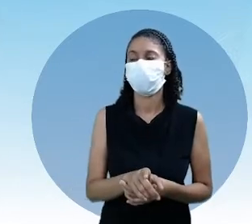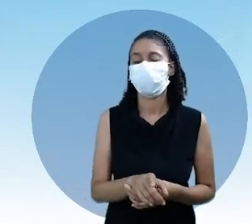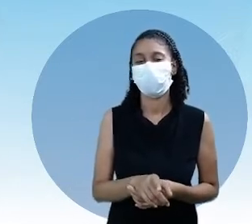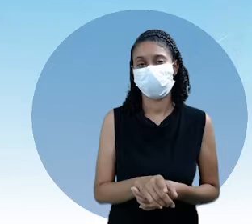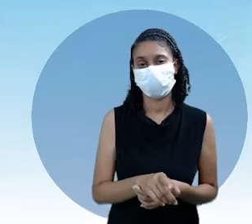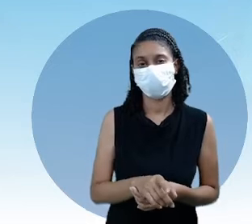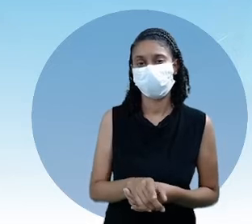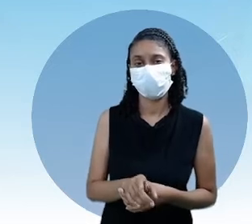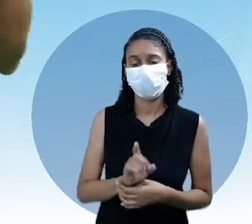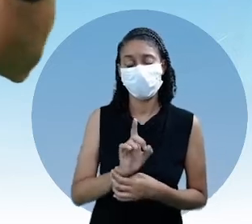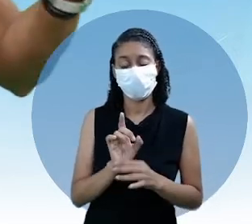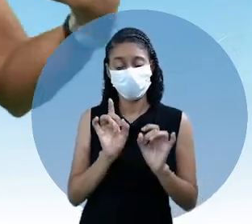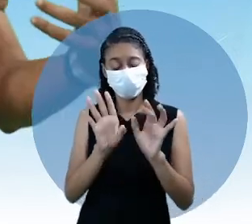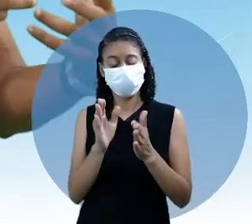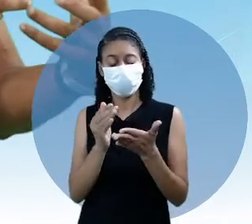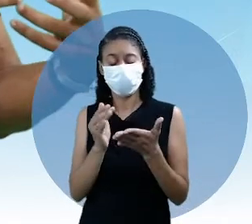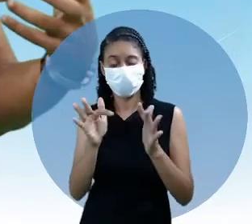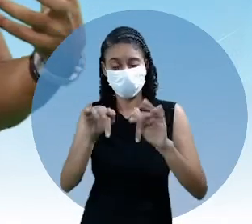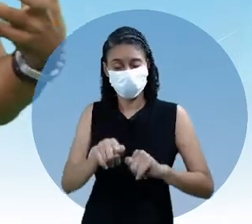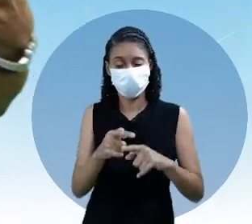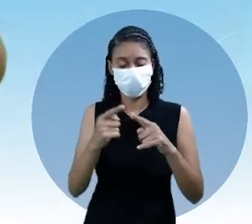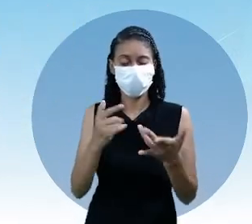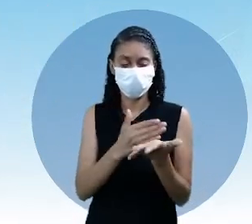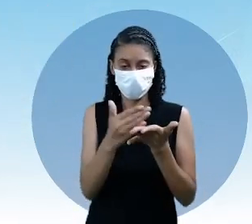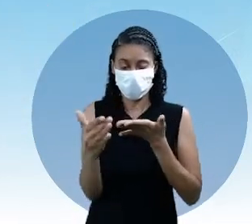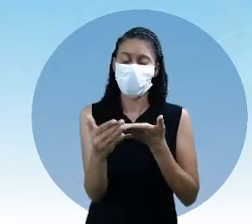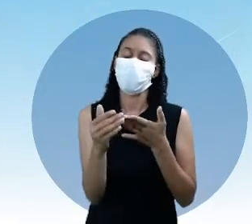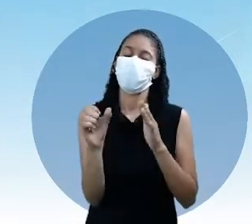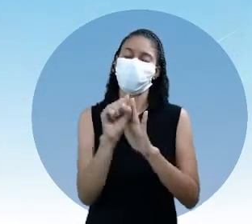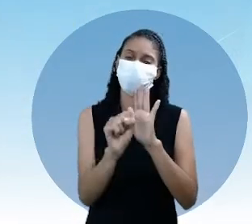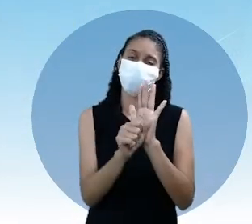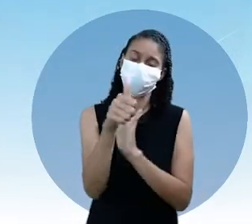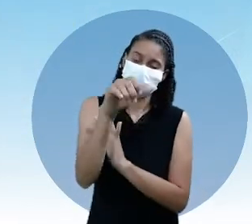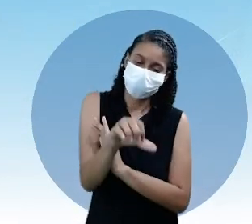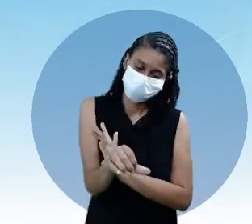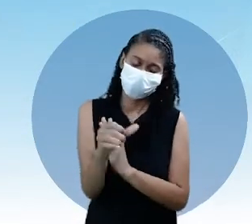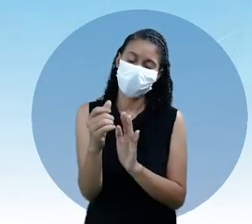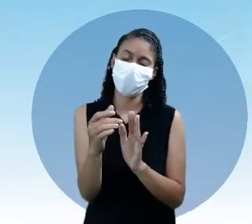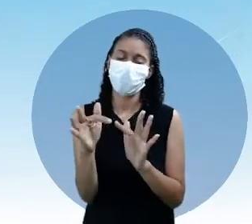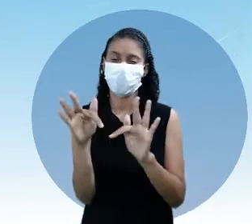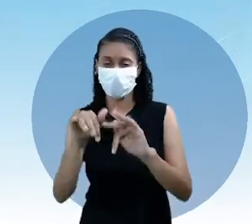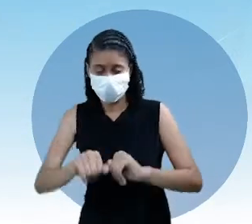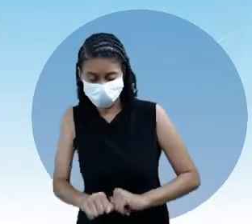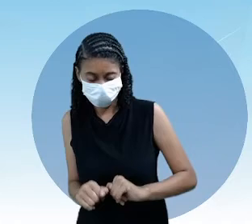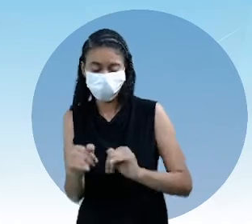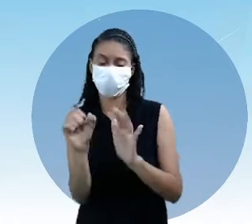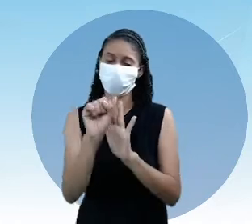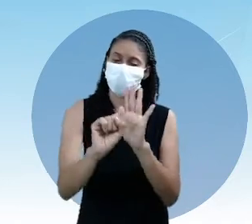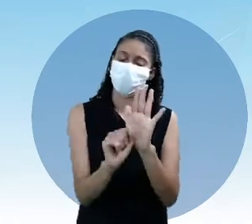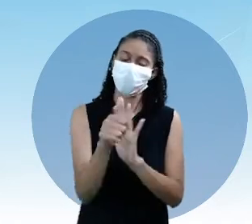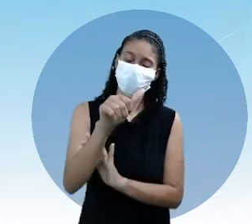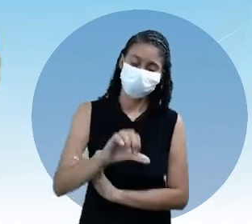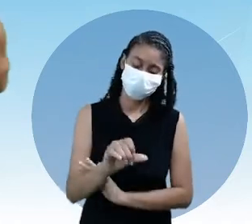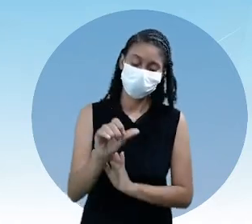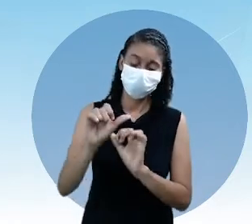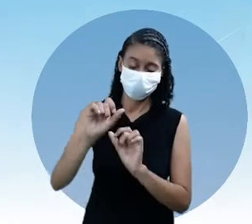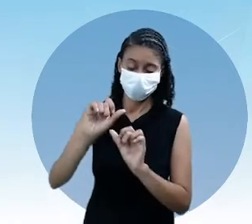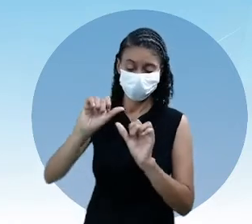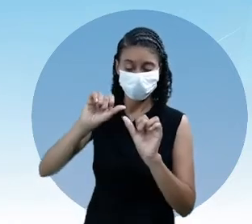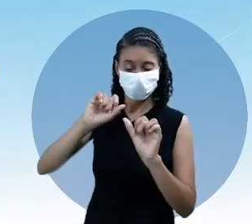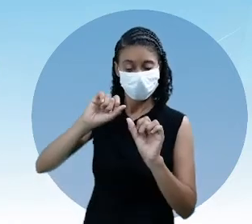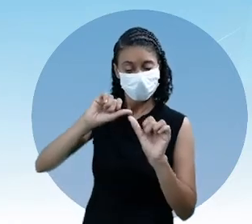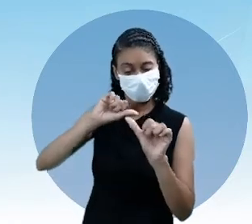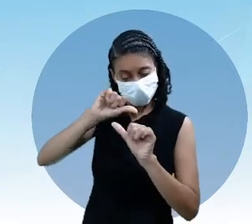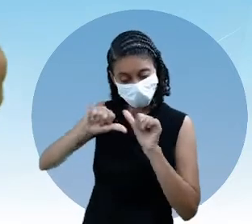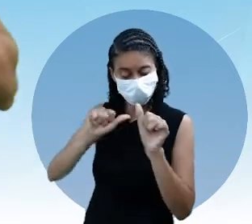pegando não somente o final, mas do início do século XIX, para o final do século XIX e a virada para o XX, a gente vai ter